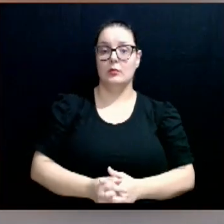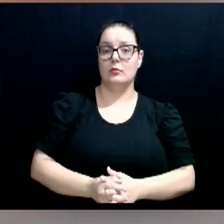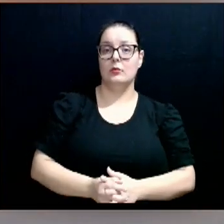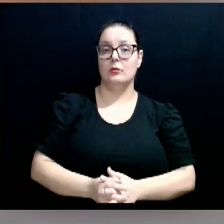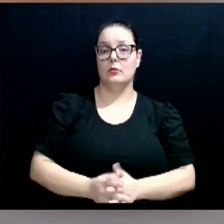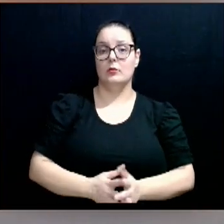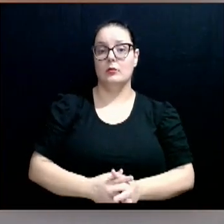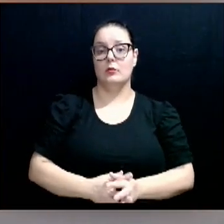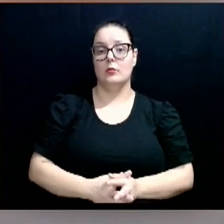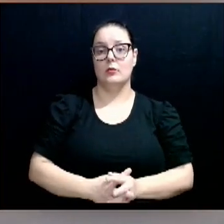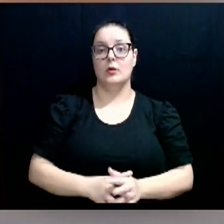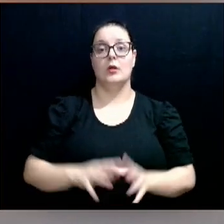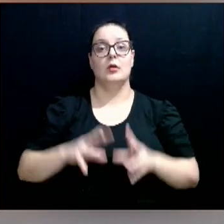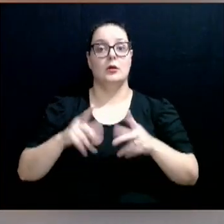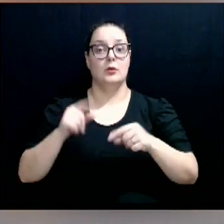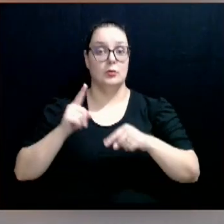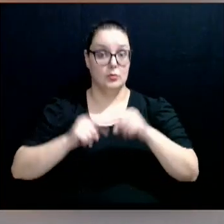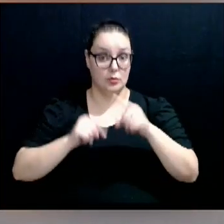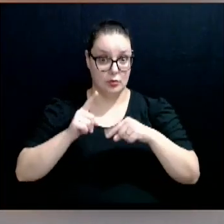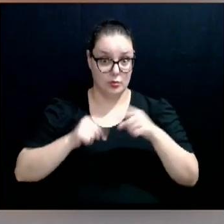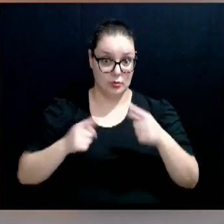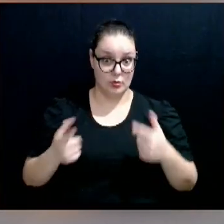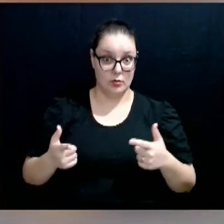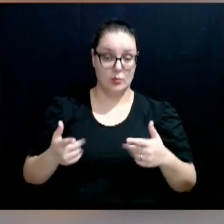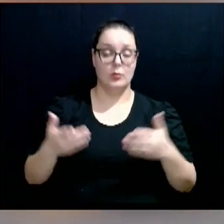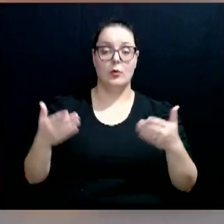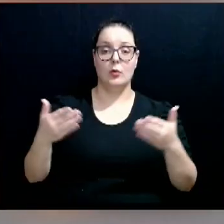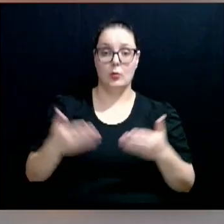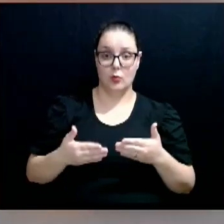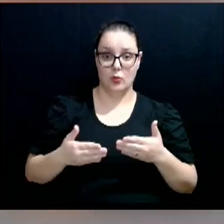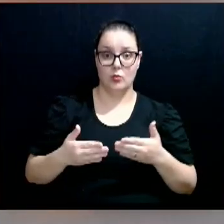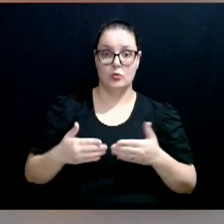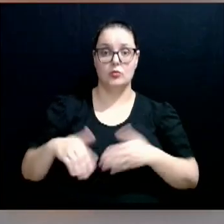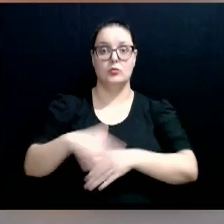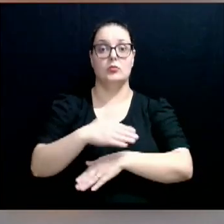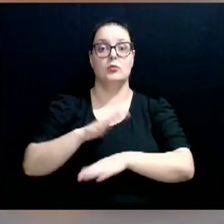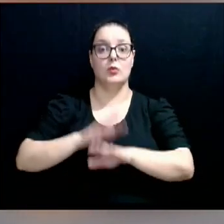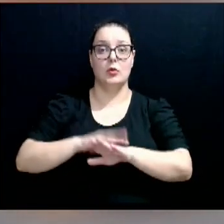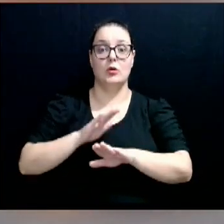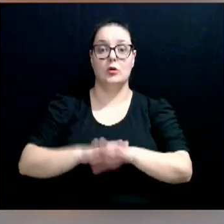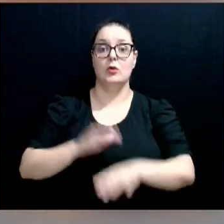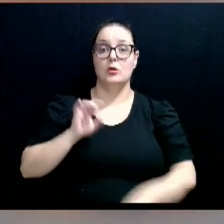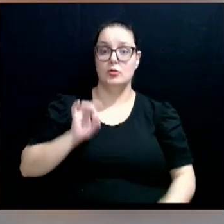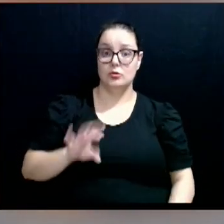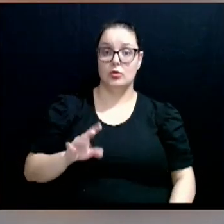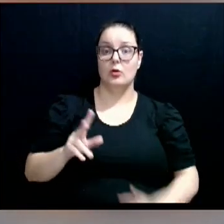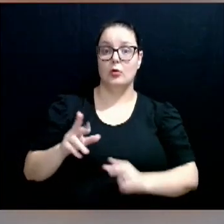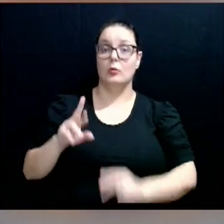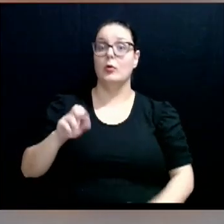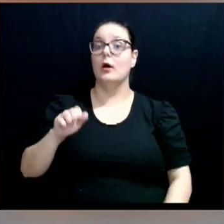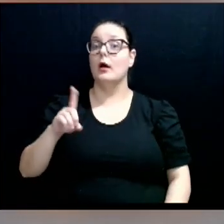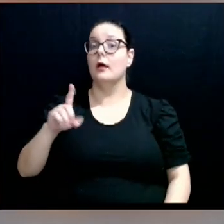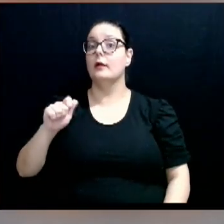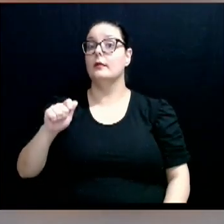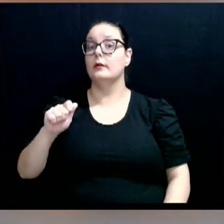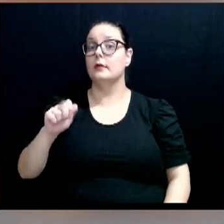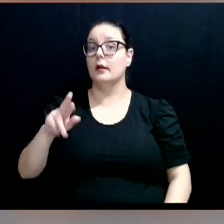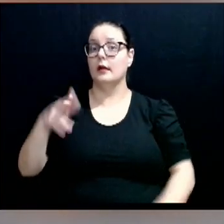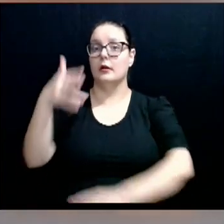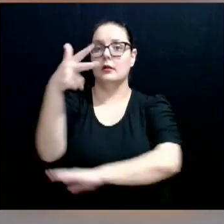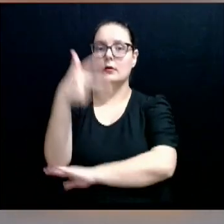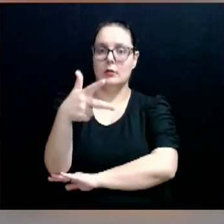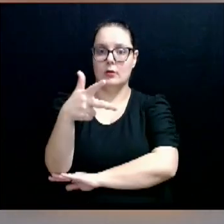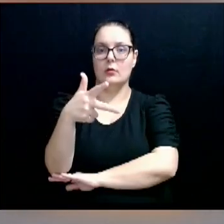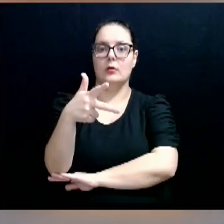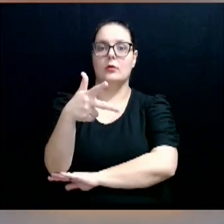aqueles aparelhos que estão ali hoje nas vias funcionando apenas como radar, né, que ele tem aquela única finalidade de